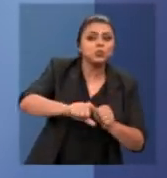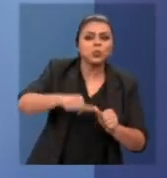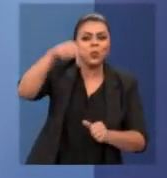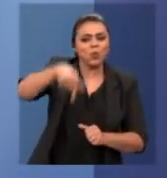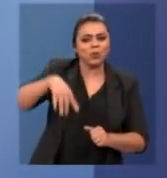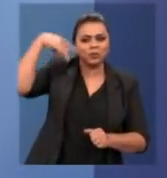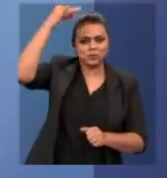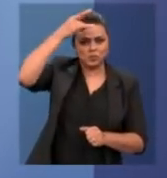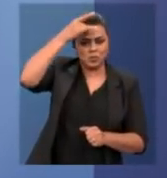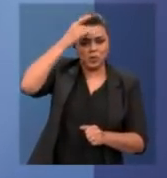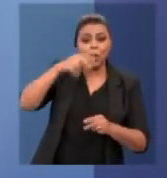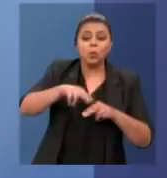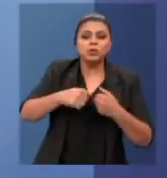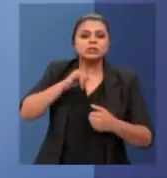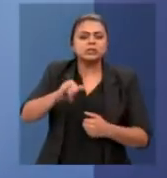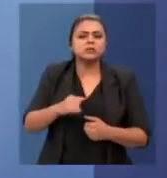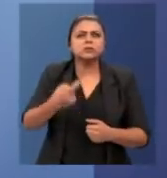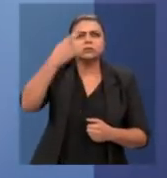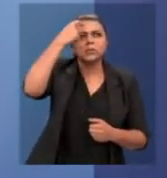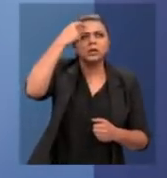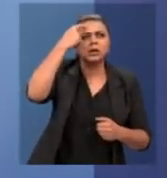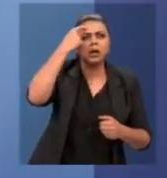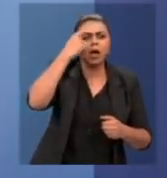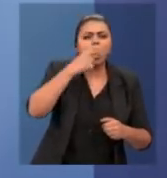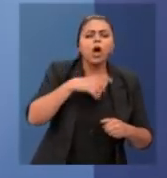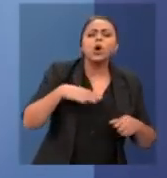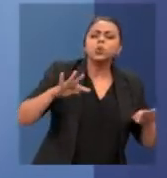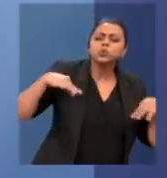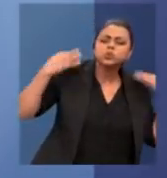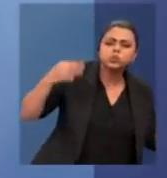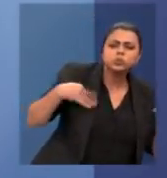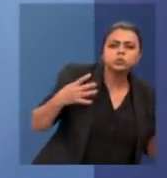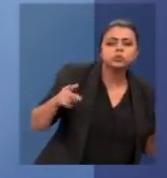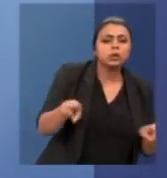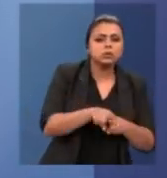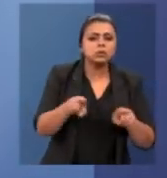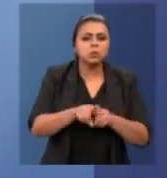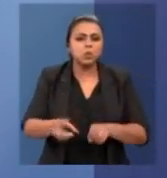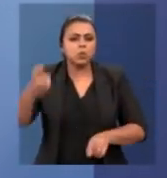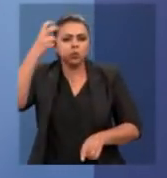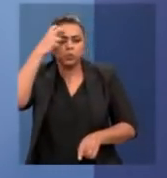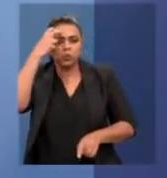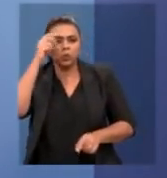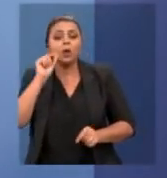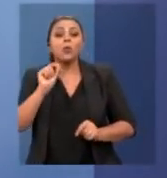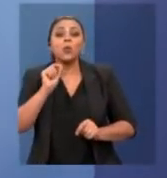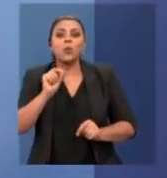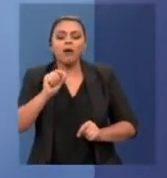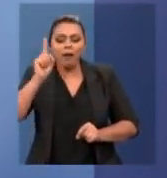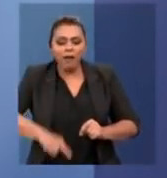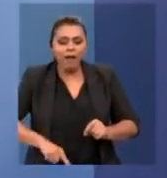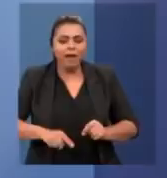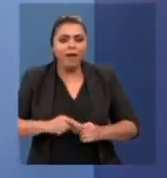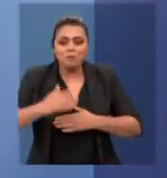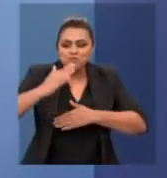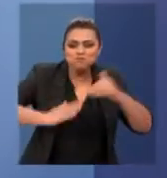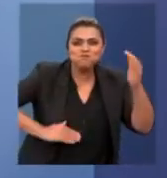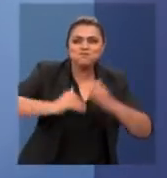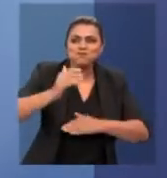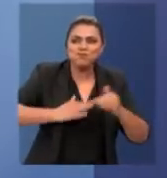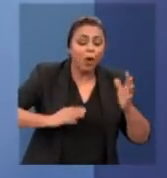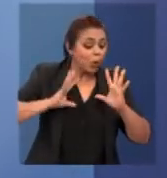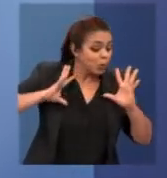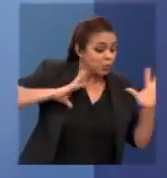se nós olharmos cultura e turismo e fizeram disso um profissão profissionalizar tudo no